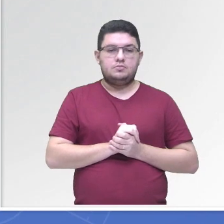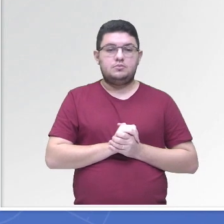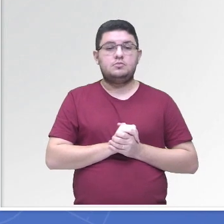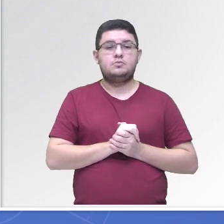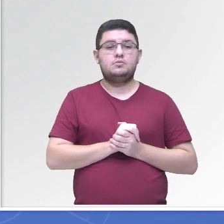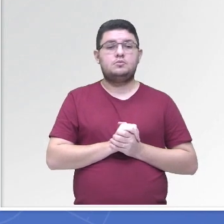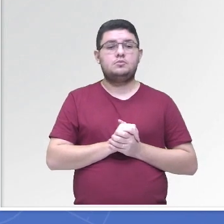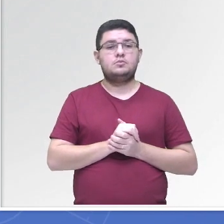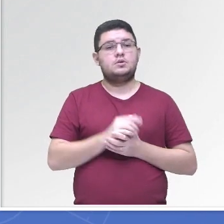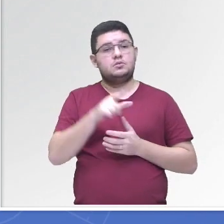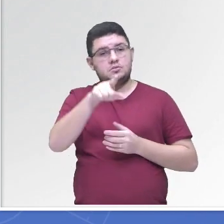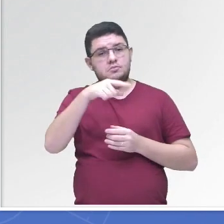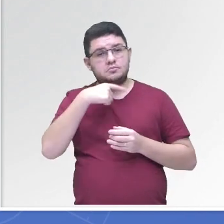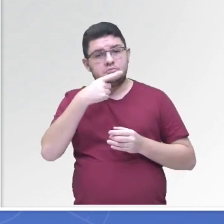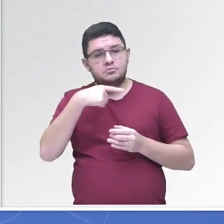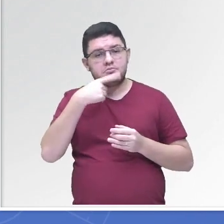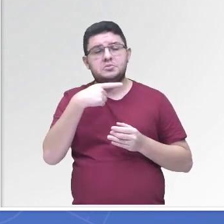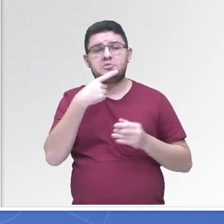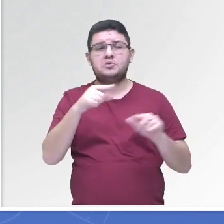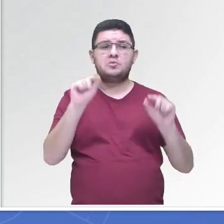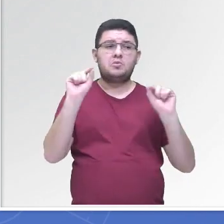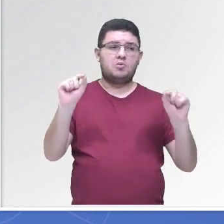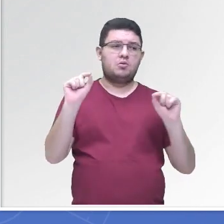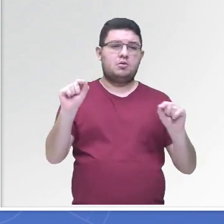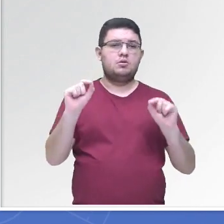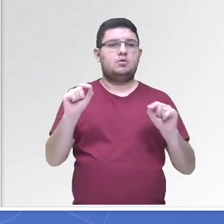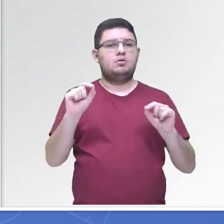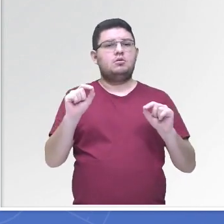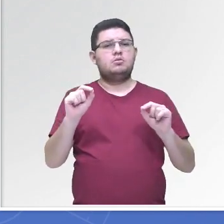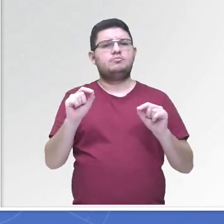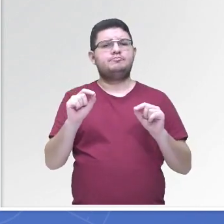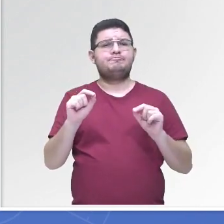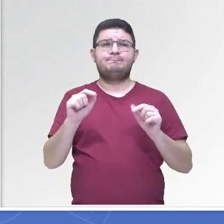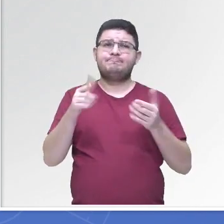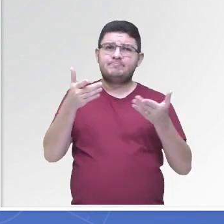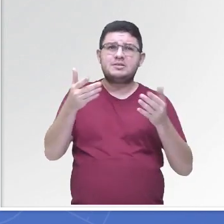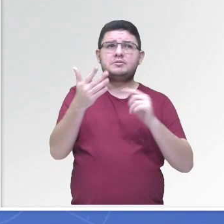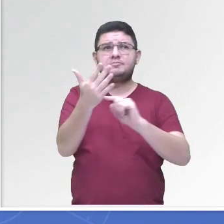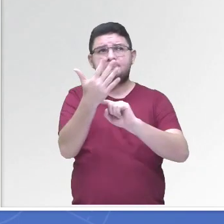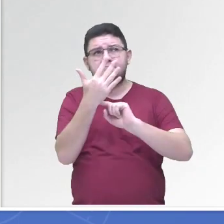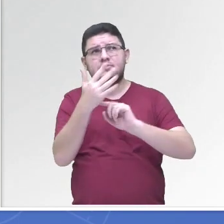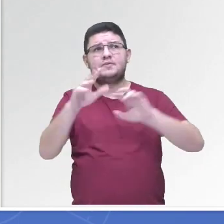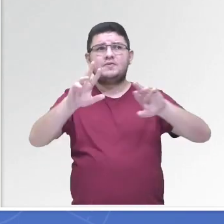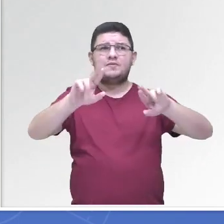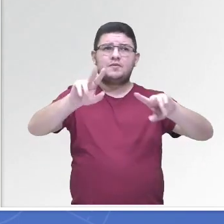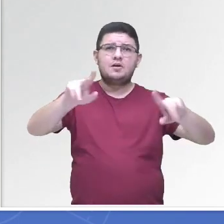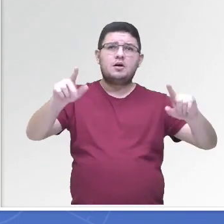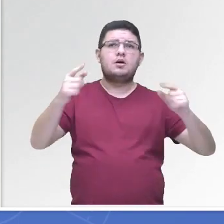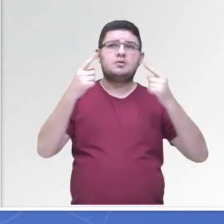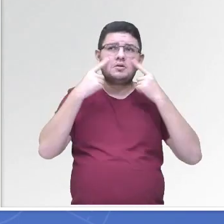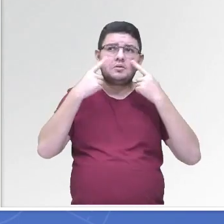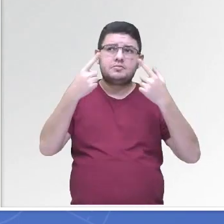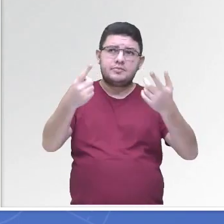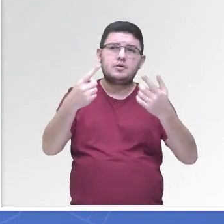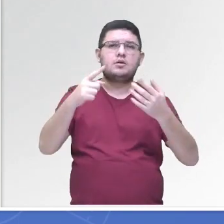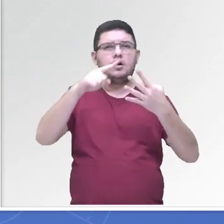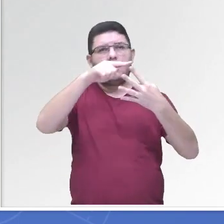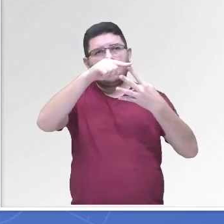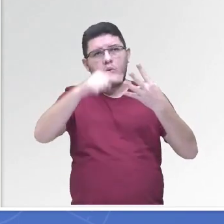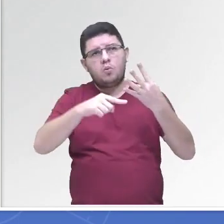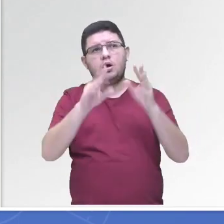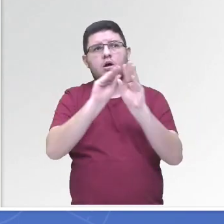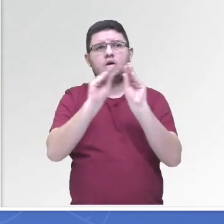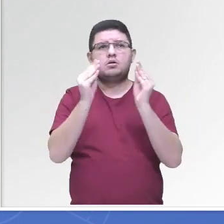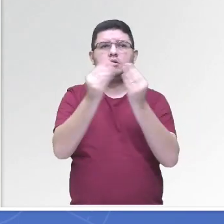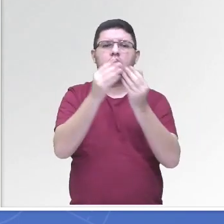Aí você vai me perguntar o seguinte: a senhora já apresentou várias substâncias aqui, não foi? Já apresentei pelo menos 4, né? Rapidinho